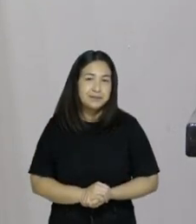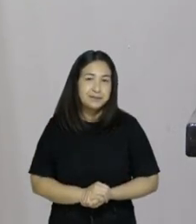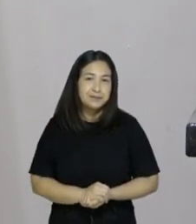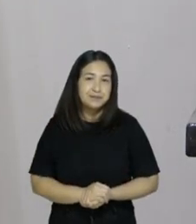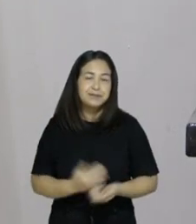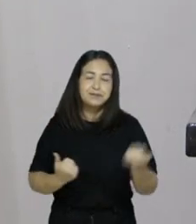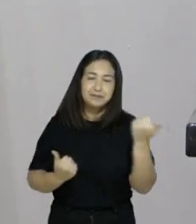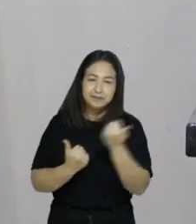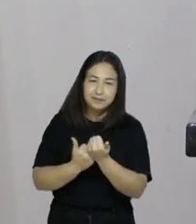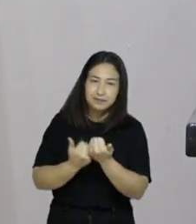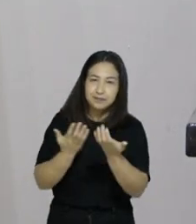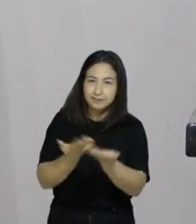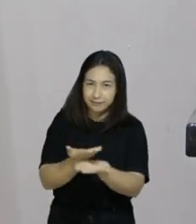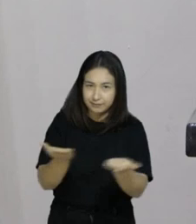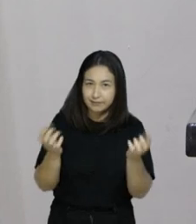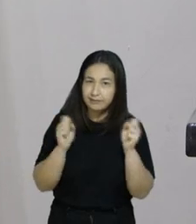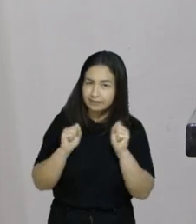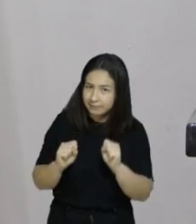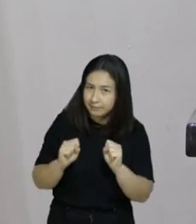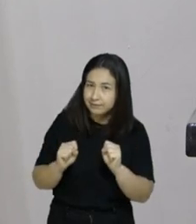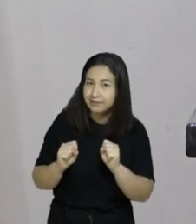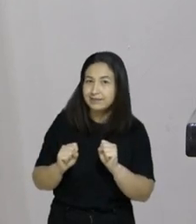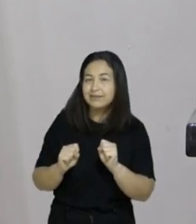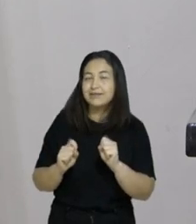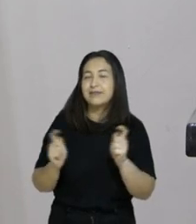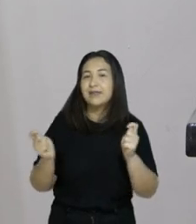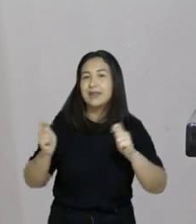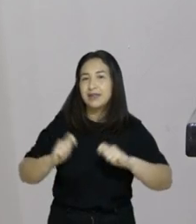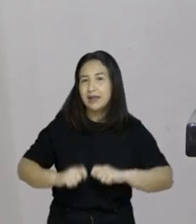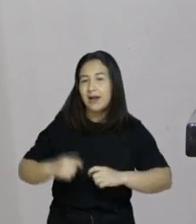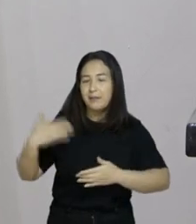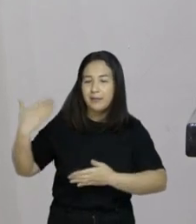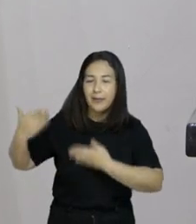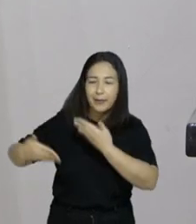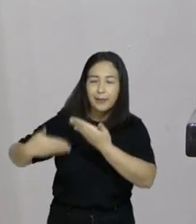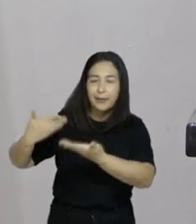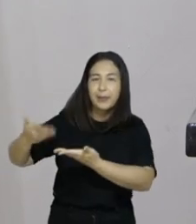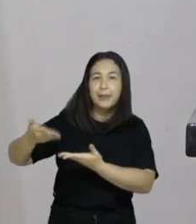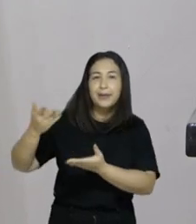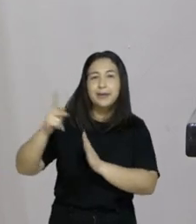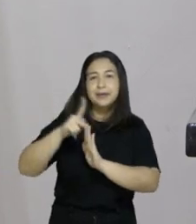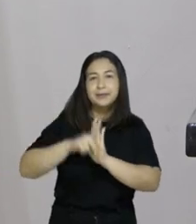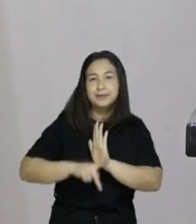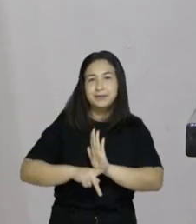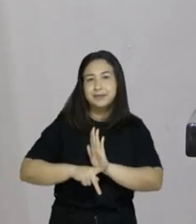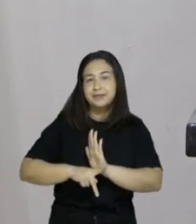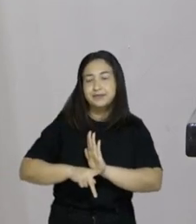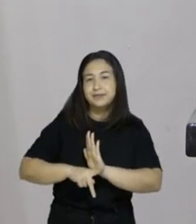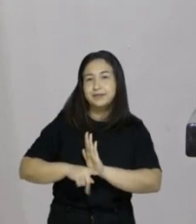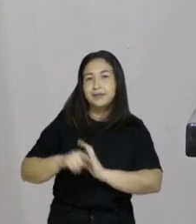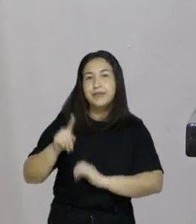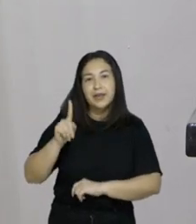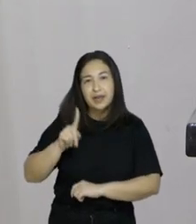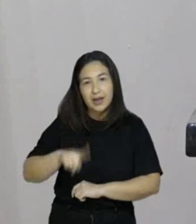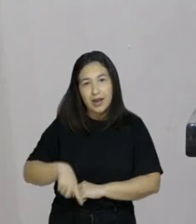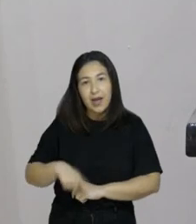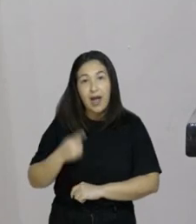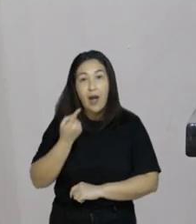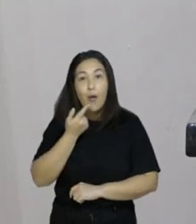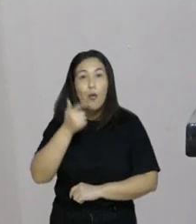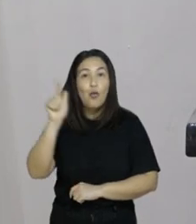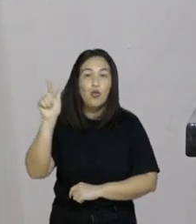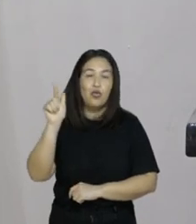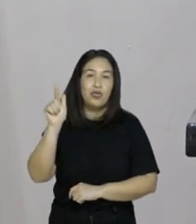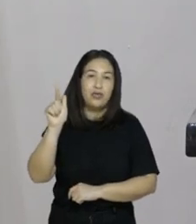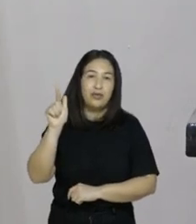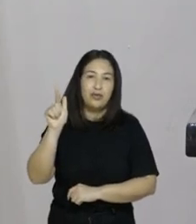dos colegas deputados e deputadas na tramitação deste projeto. Esta é mais uma iniciativa